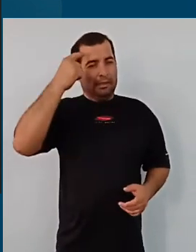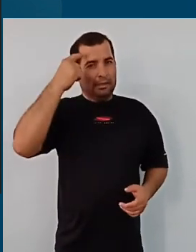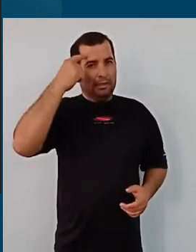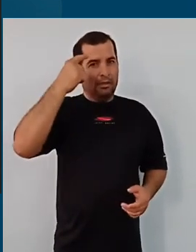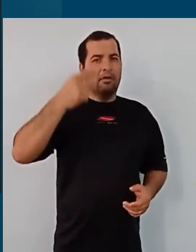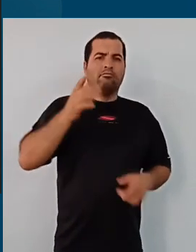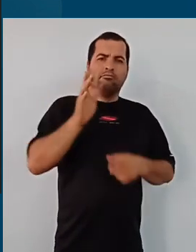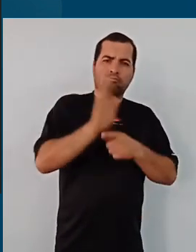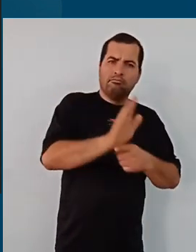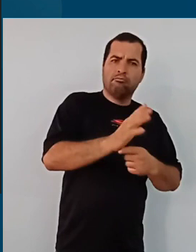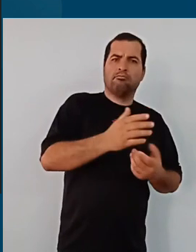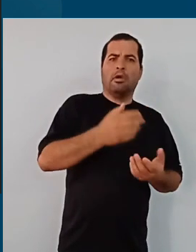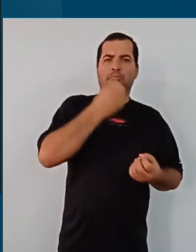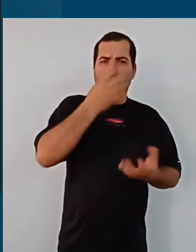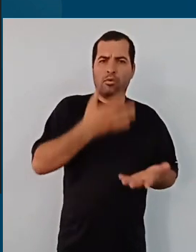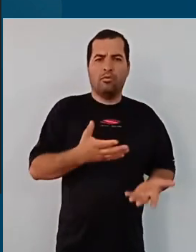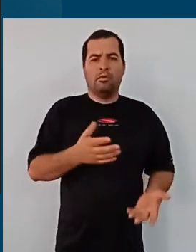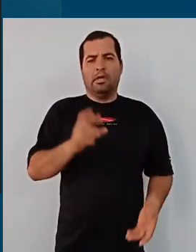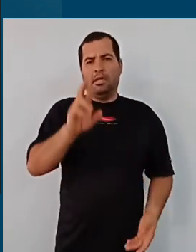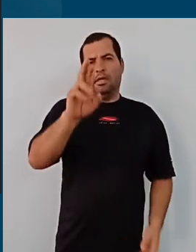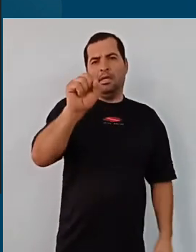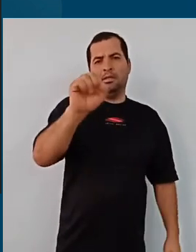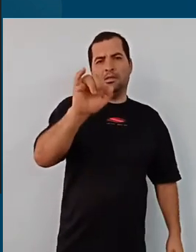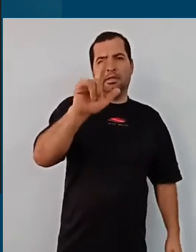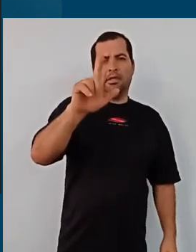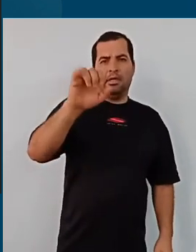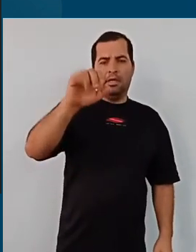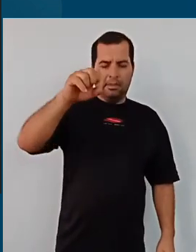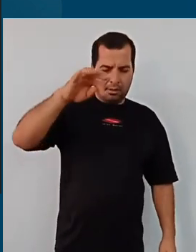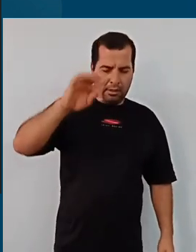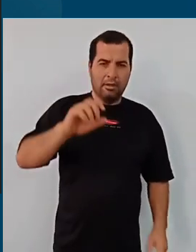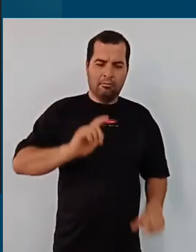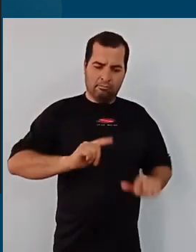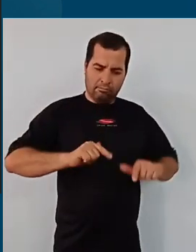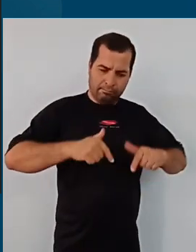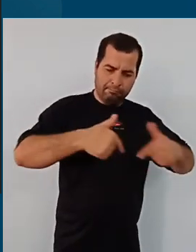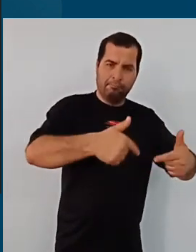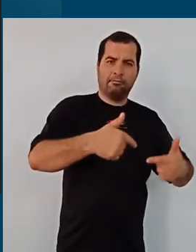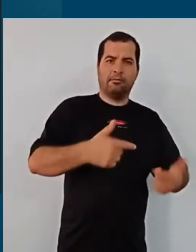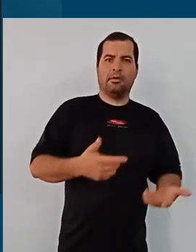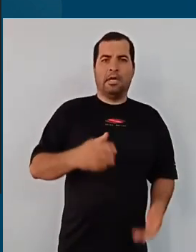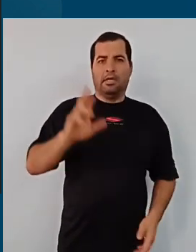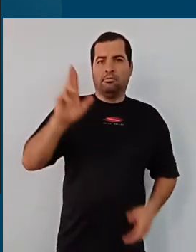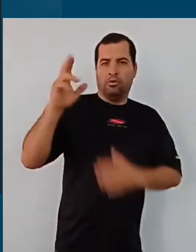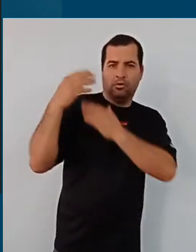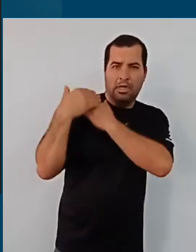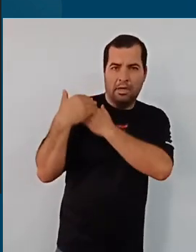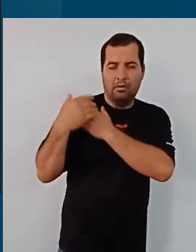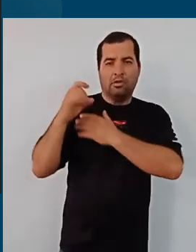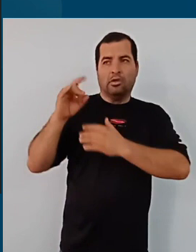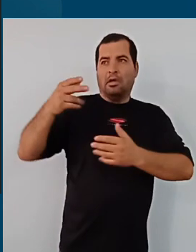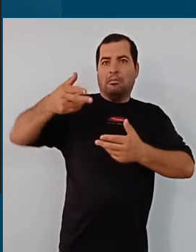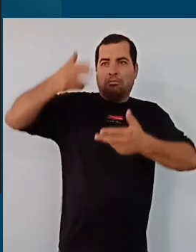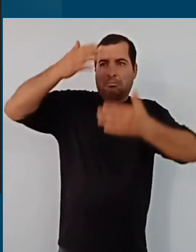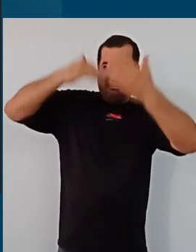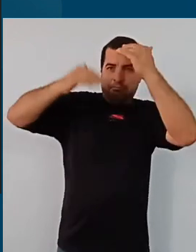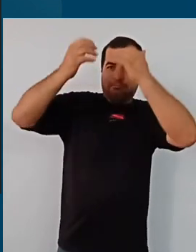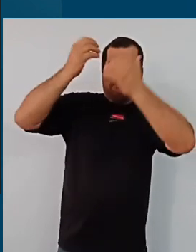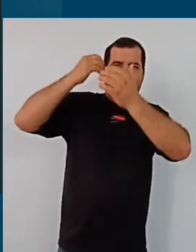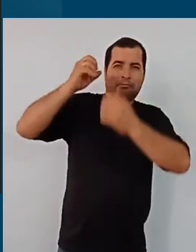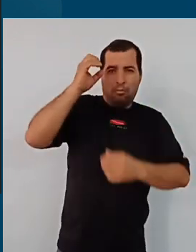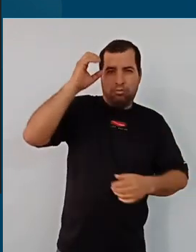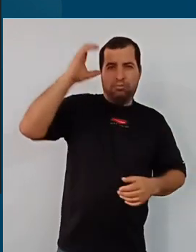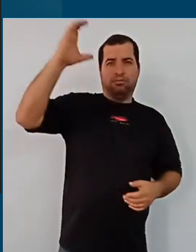ao novo, colaborativo, resiliente, produtivo e responsável requer muito mais do que acúmulo de informações.